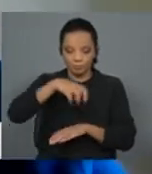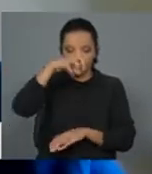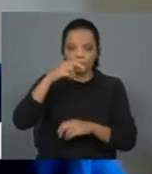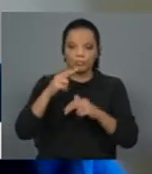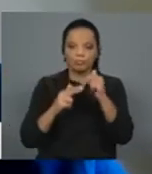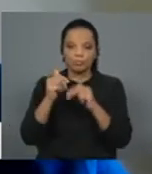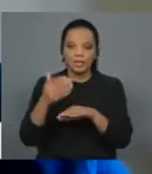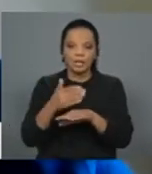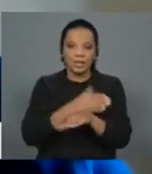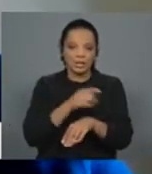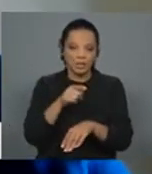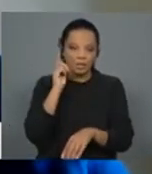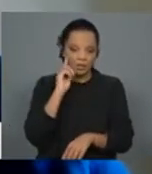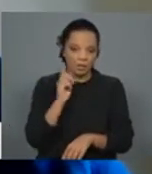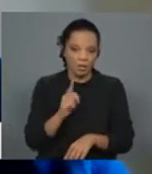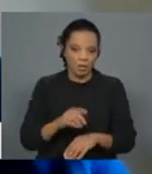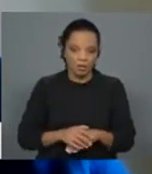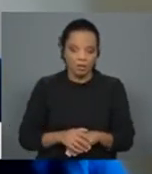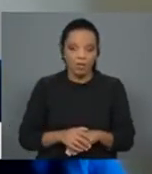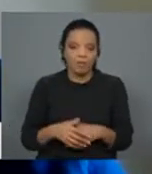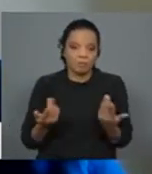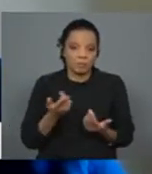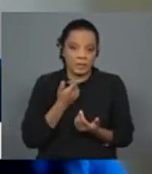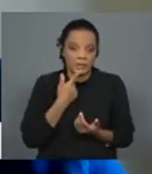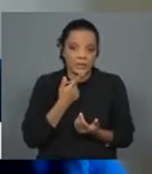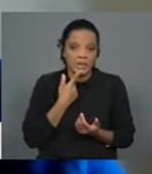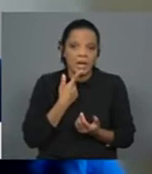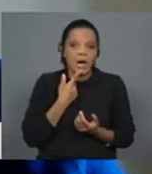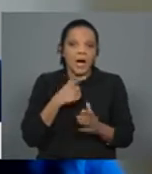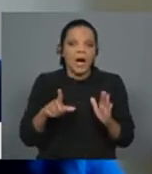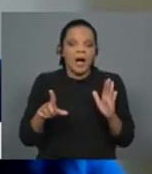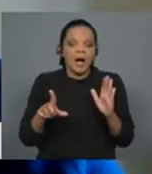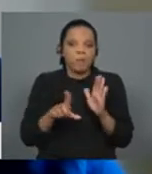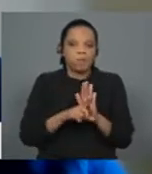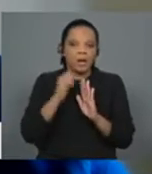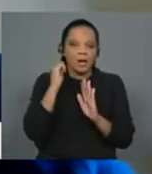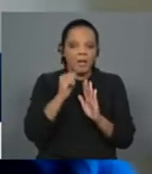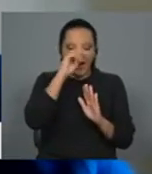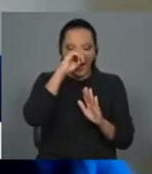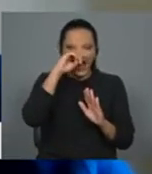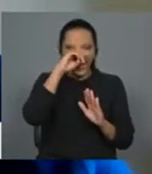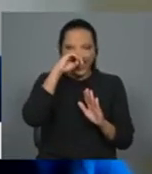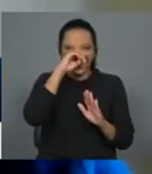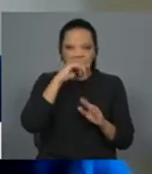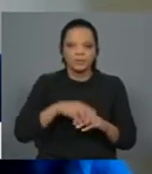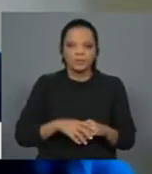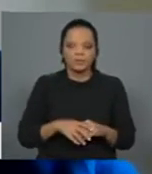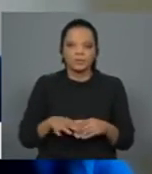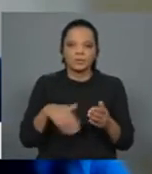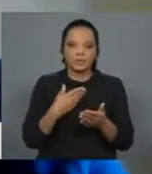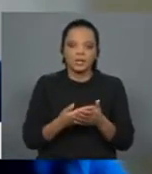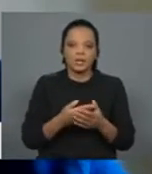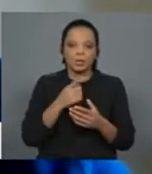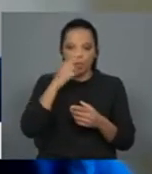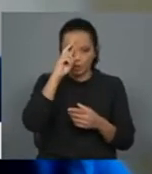antes dessa data, não estão preparados, ou melhor, não havia legislação que obrigasse ao cálculo sísmico e a prepará-los para resistir a sismos.